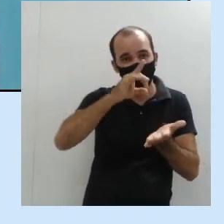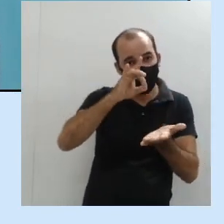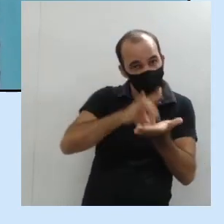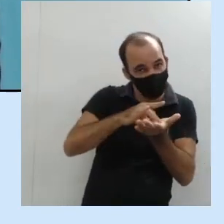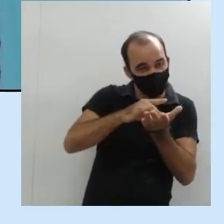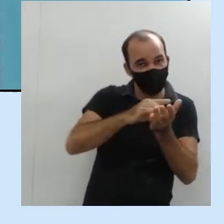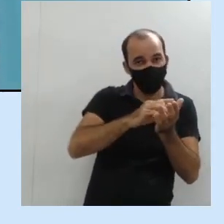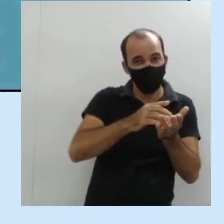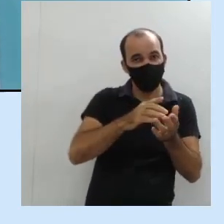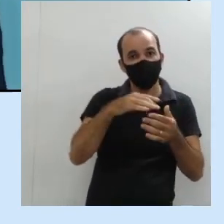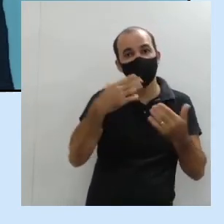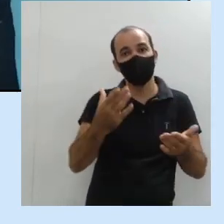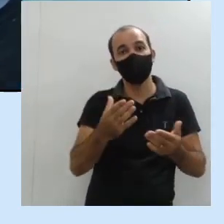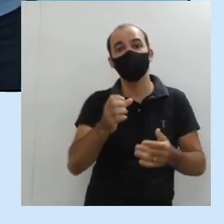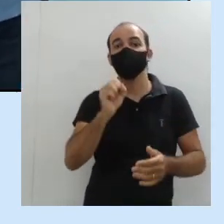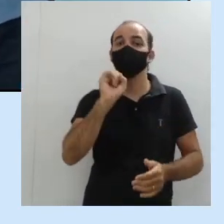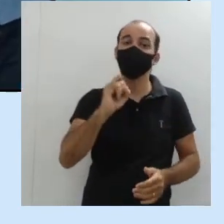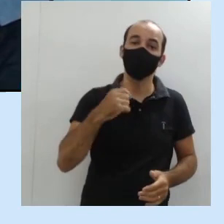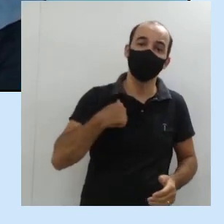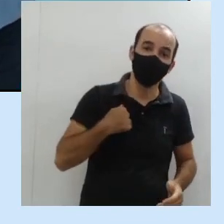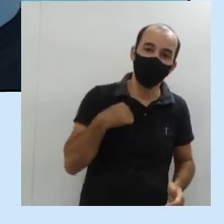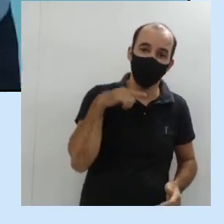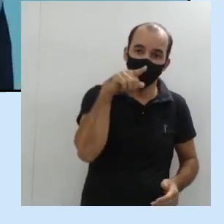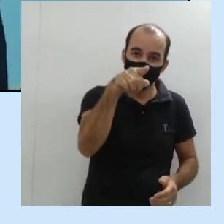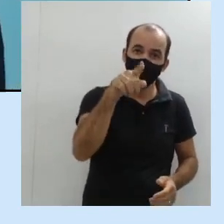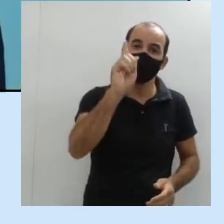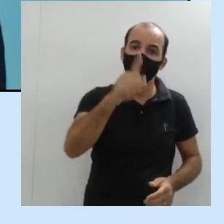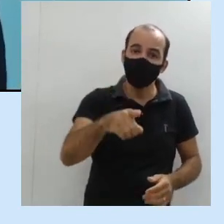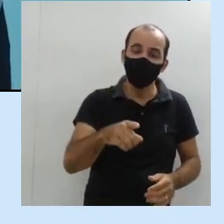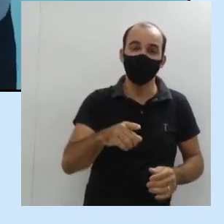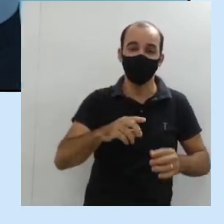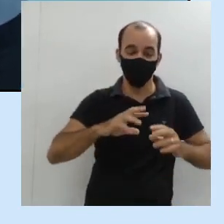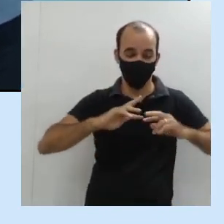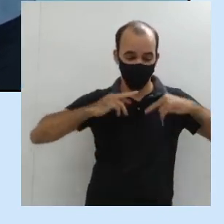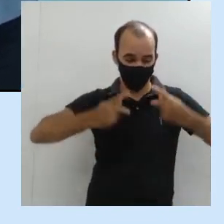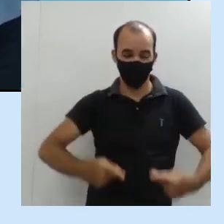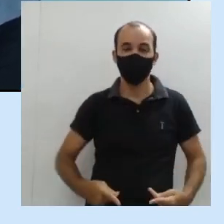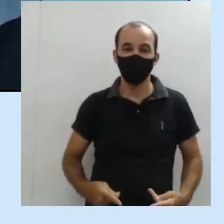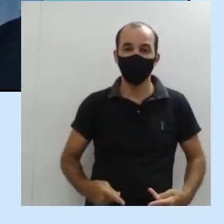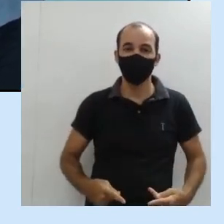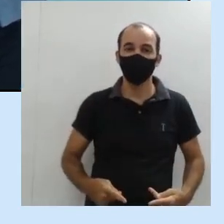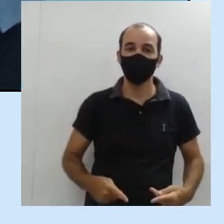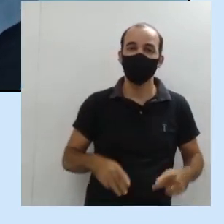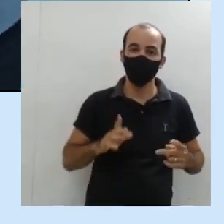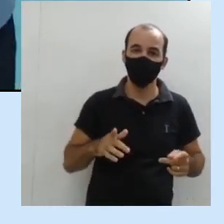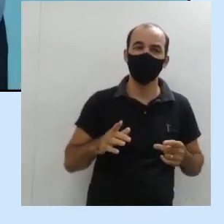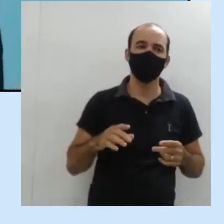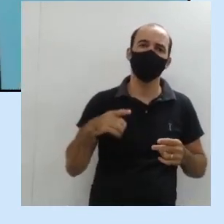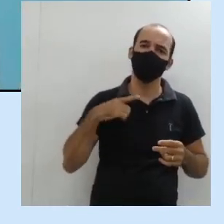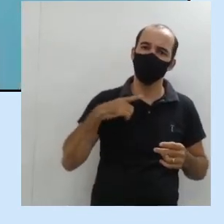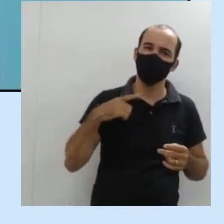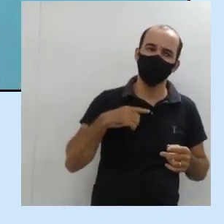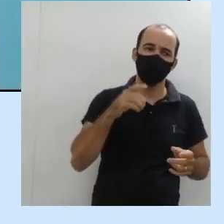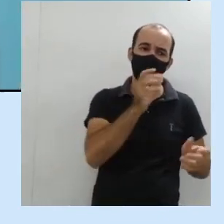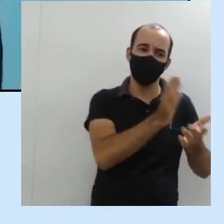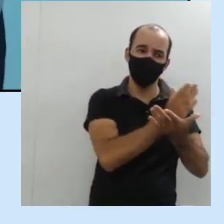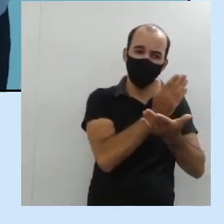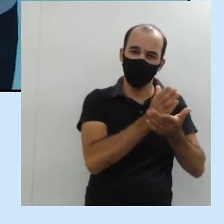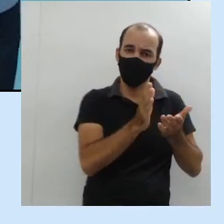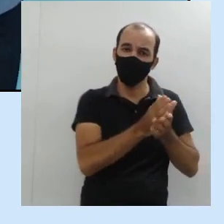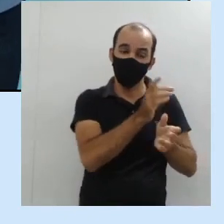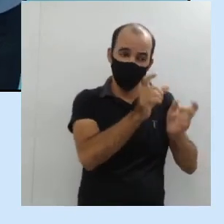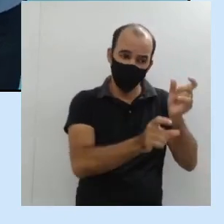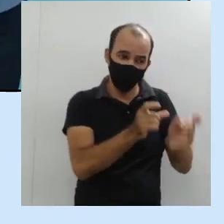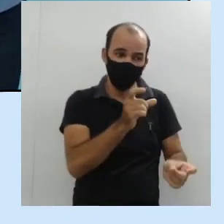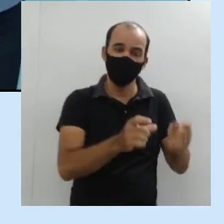seres humanos, uma coisa nos difere dos outros seres, que é a racionalidade e a sensibilidade. Então, se eu